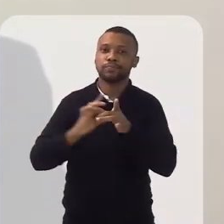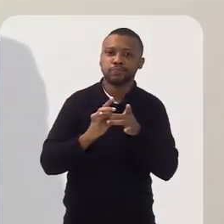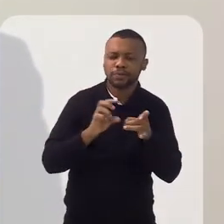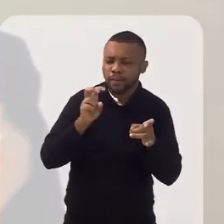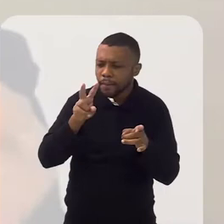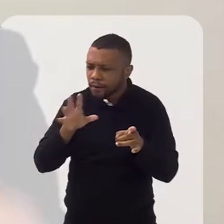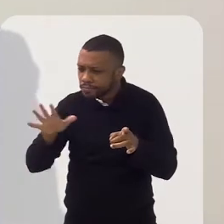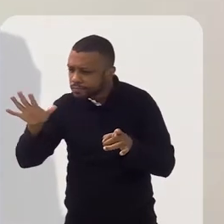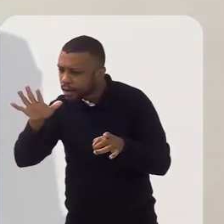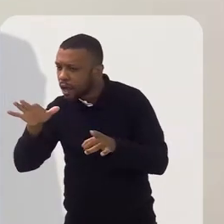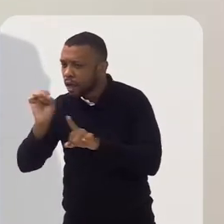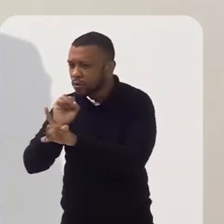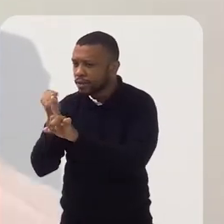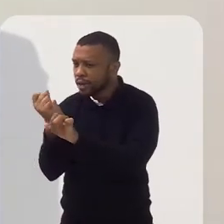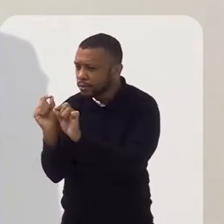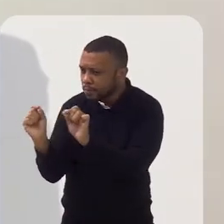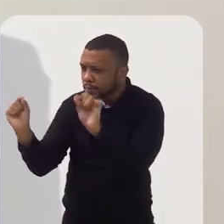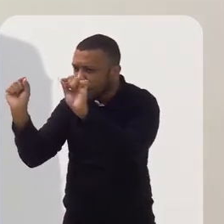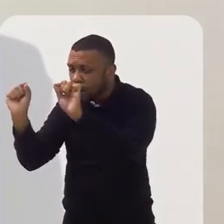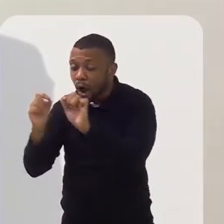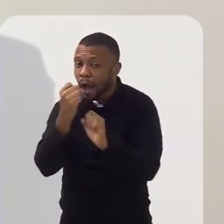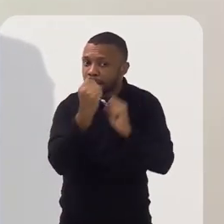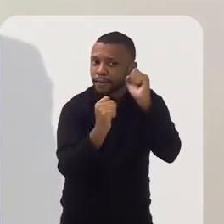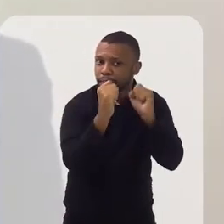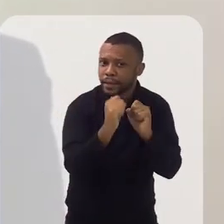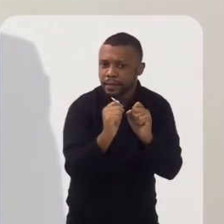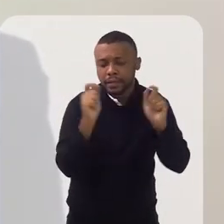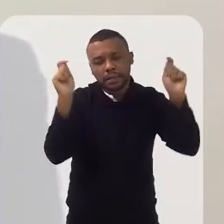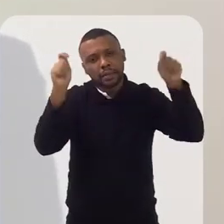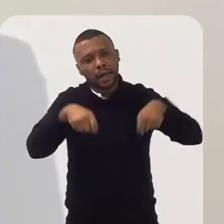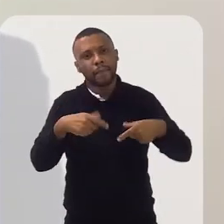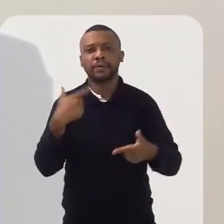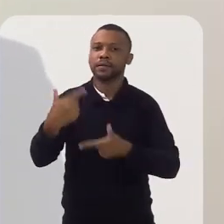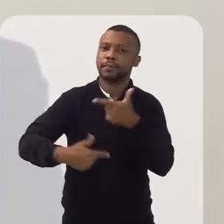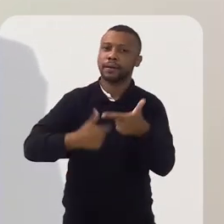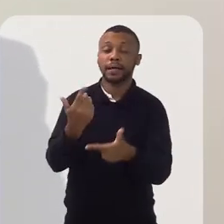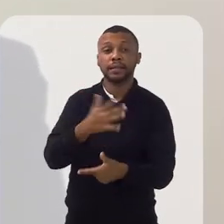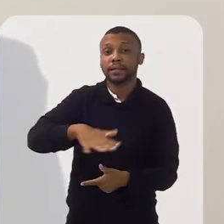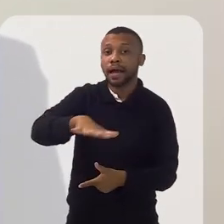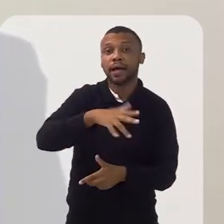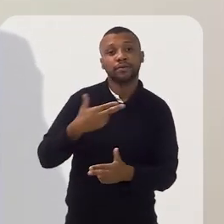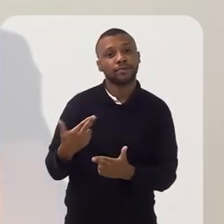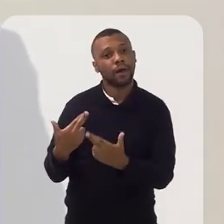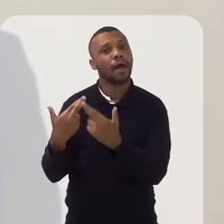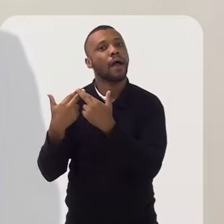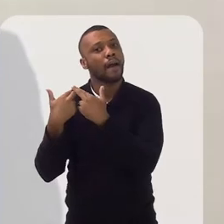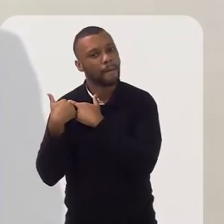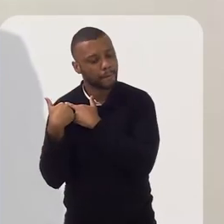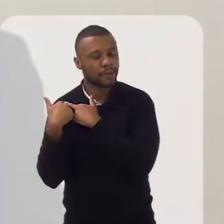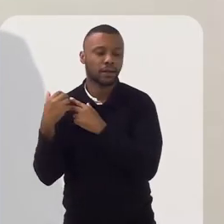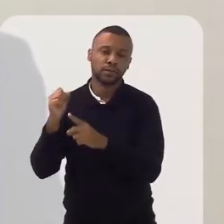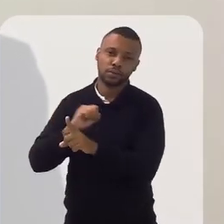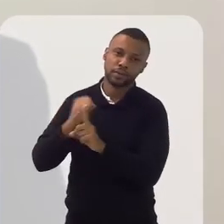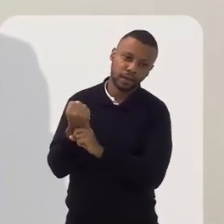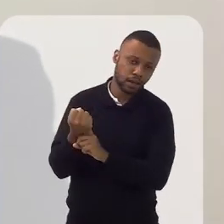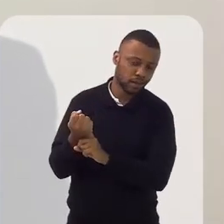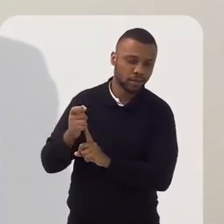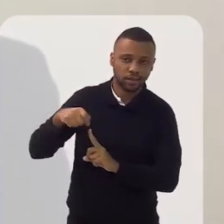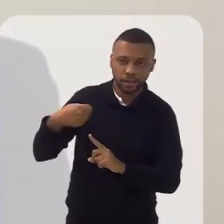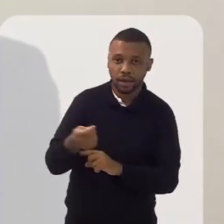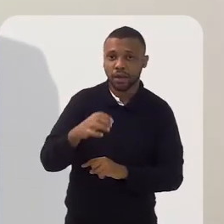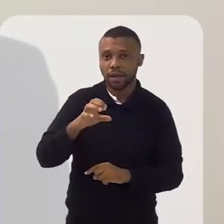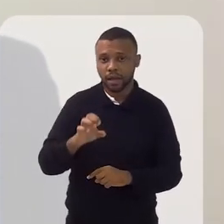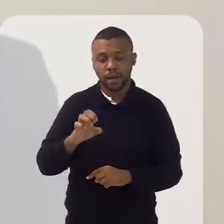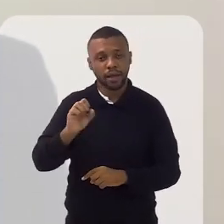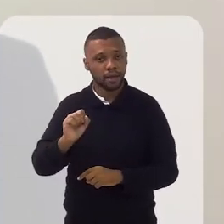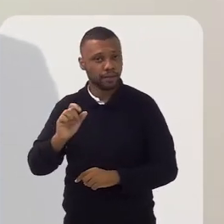governo, sociedade, com as empresas, o que as empresas podem atuar nas suas áreas de responsabilidade social, agora chamadas de ESG. Eu queria que você